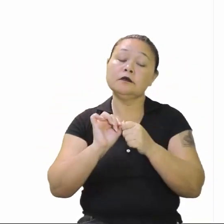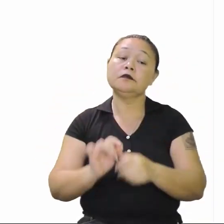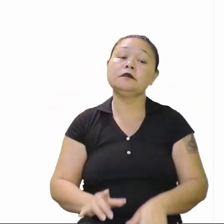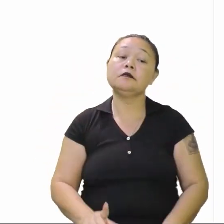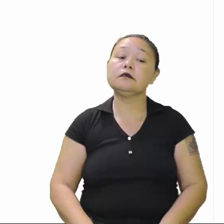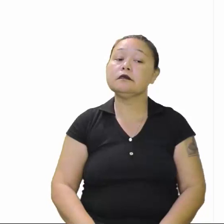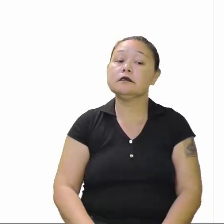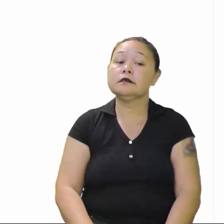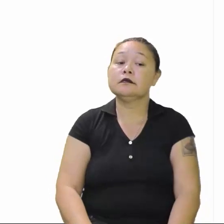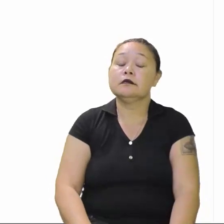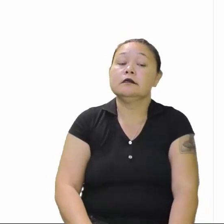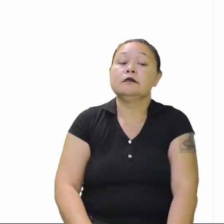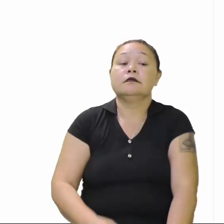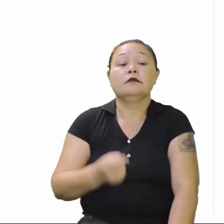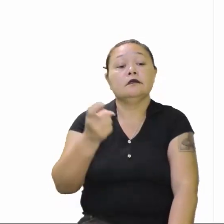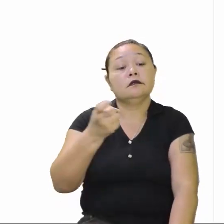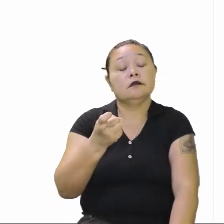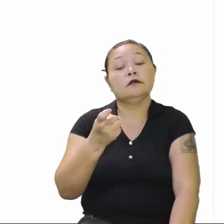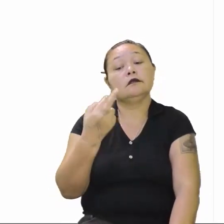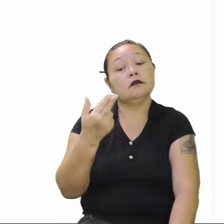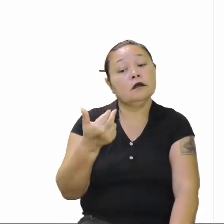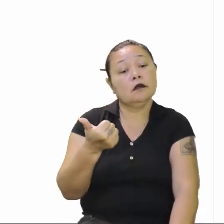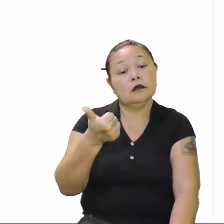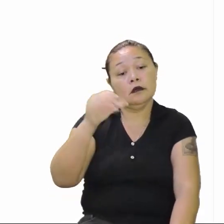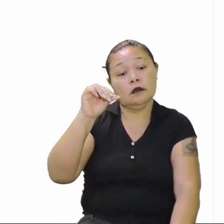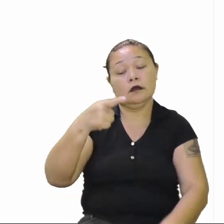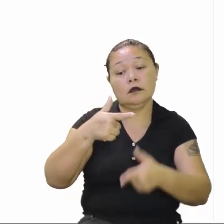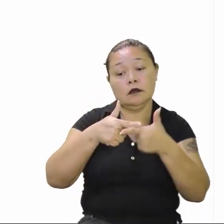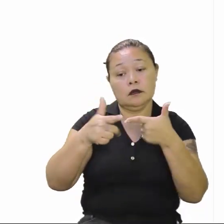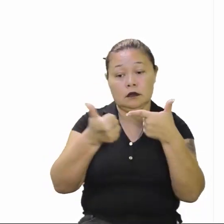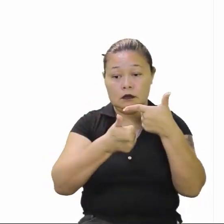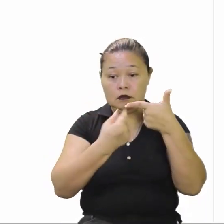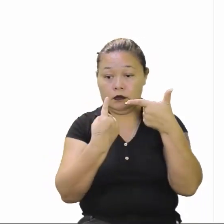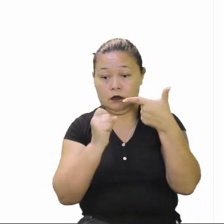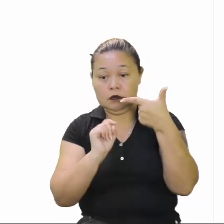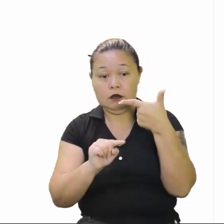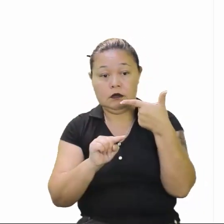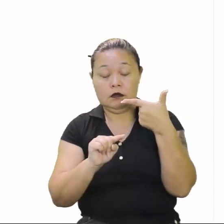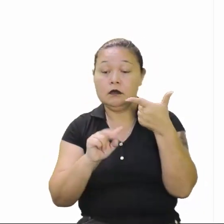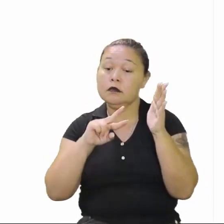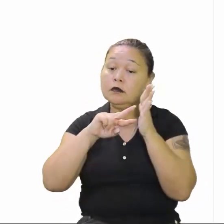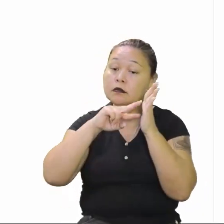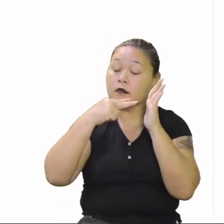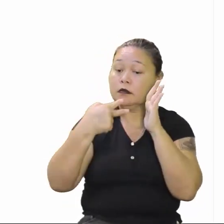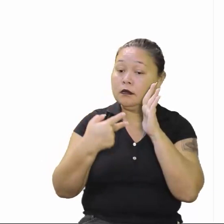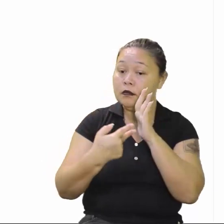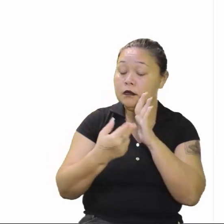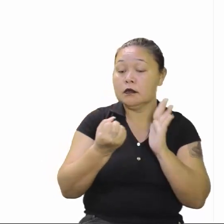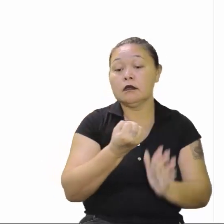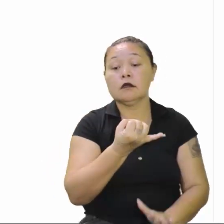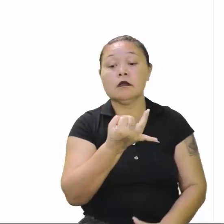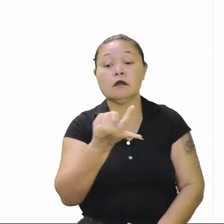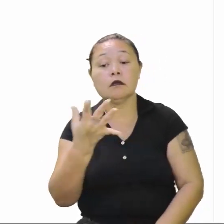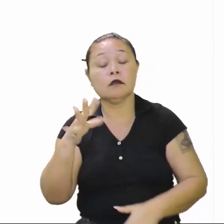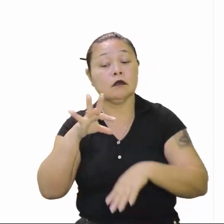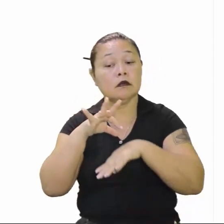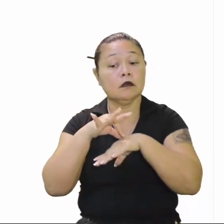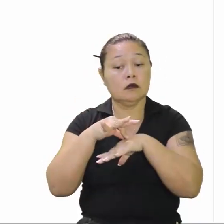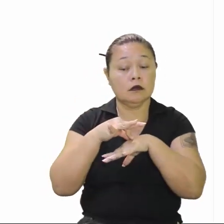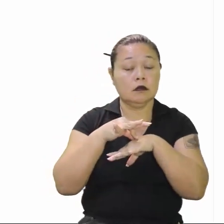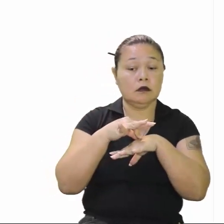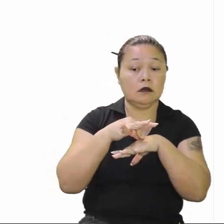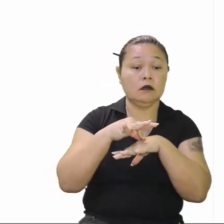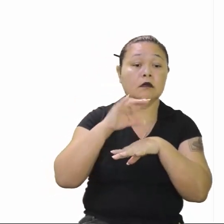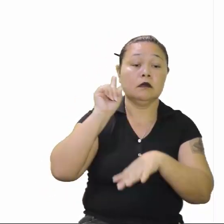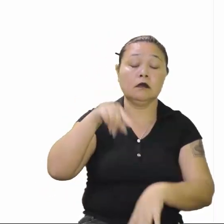10. X será igual a 10 dividido por 1.000, quer dizer, a quantidade de carne seria